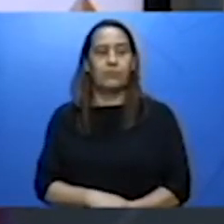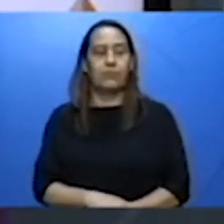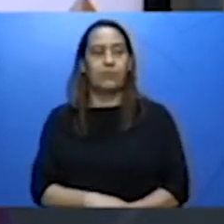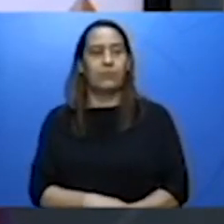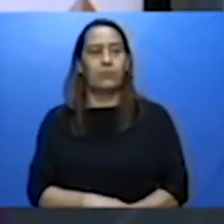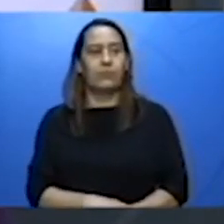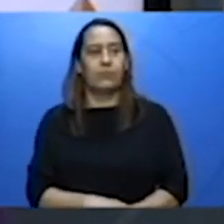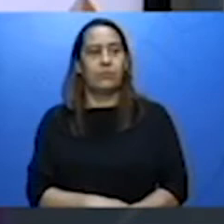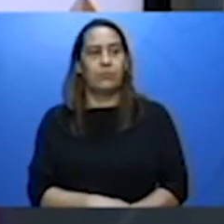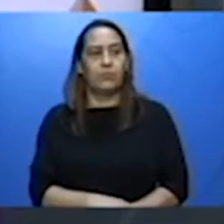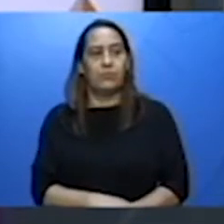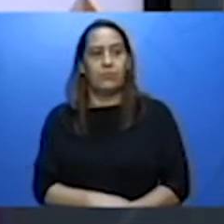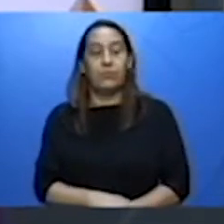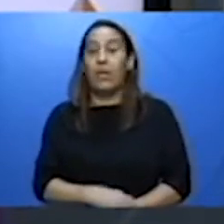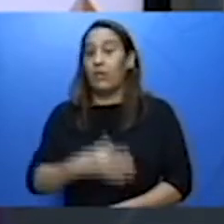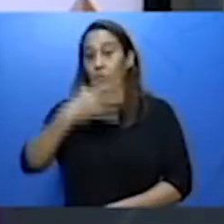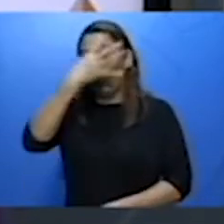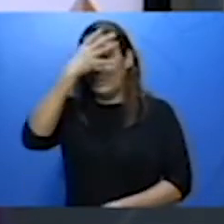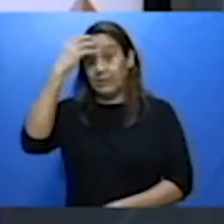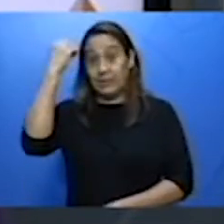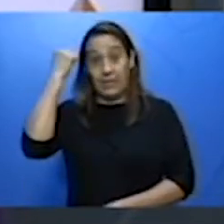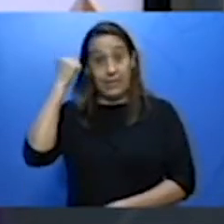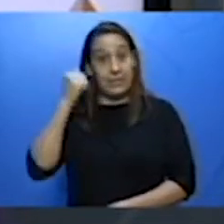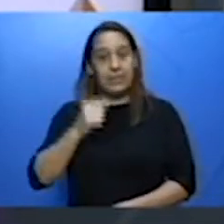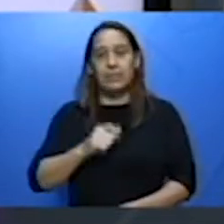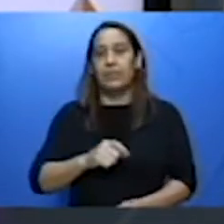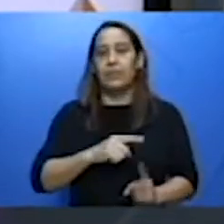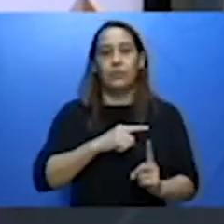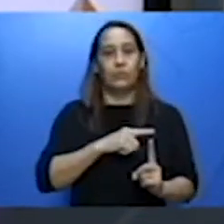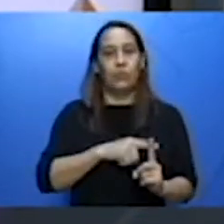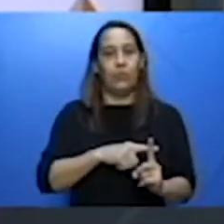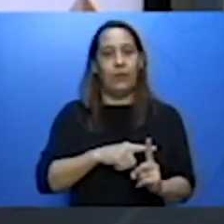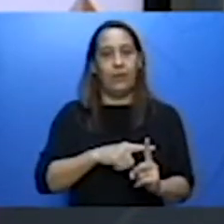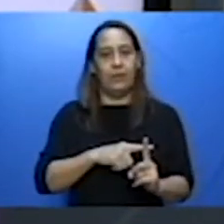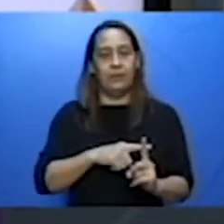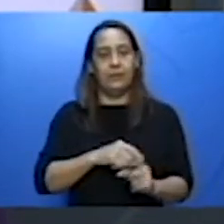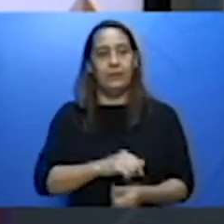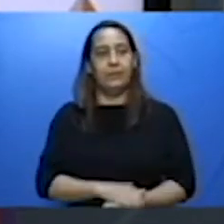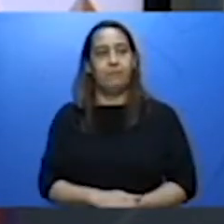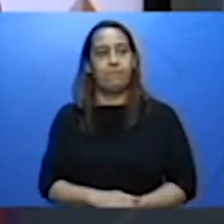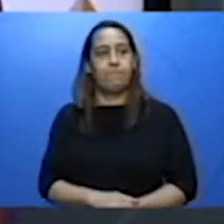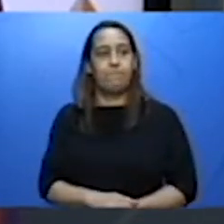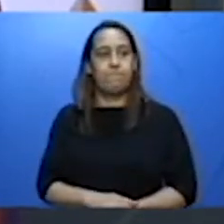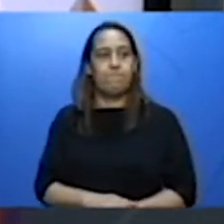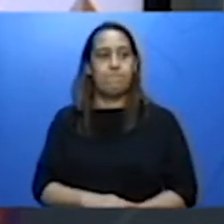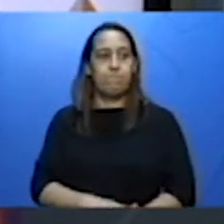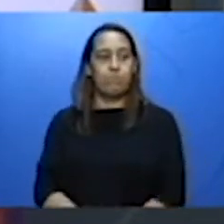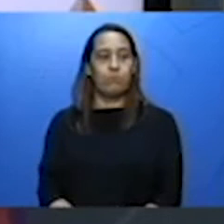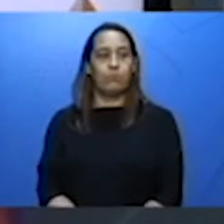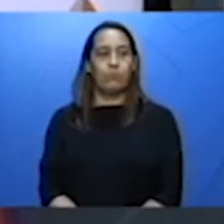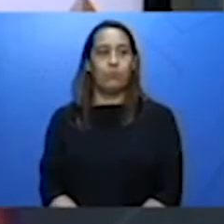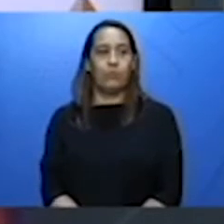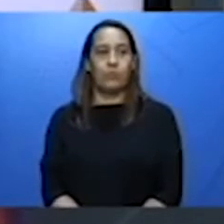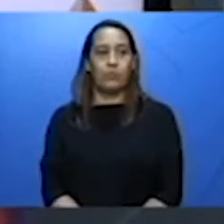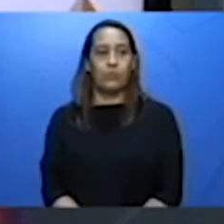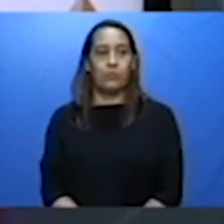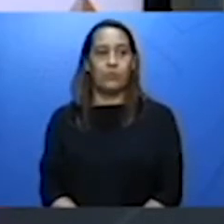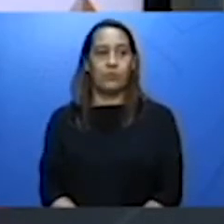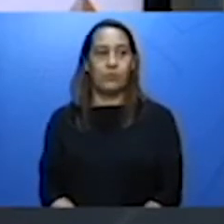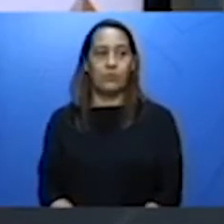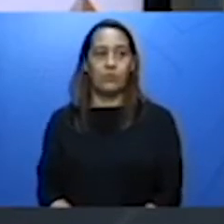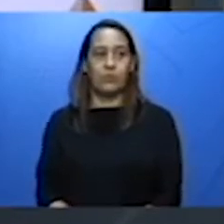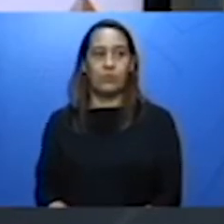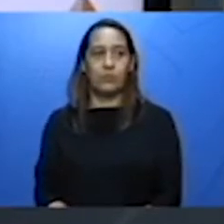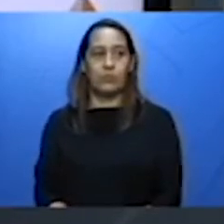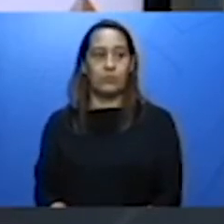embaixo. Não me esqueço do sinal de mais e passo um traço para separar a minha